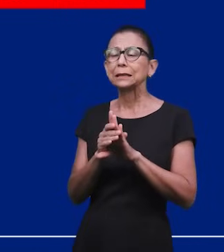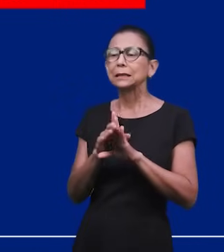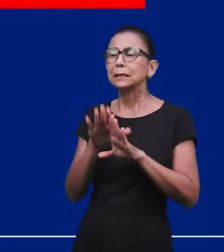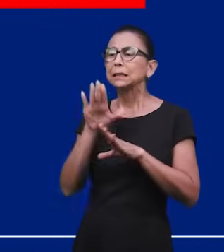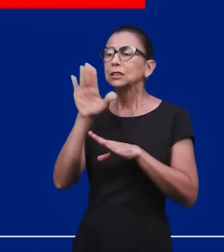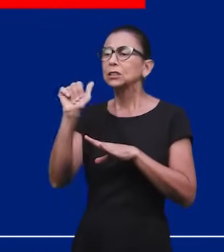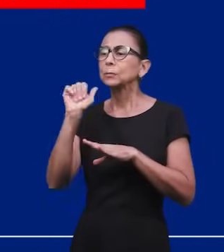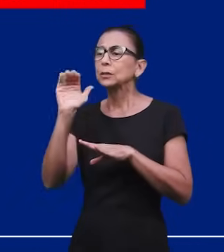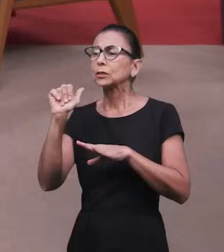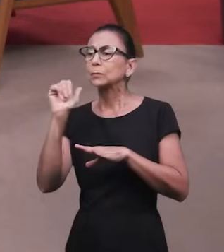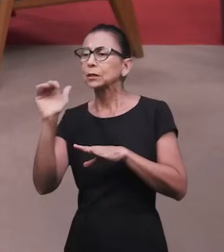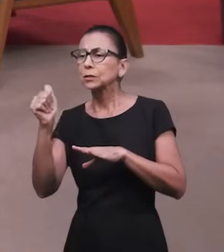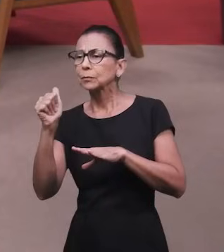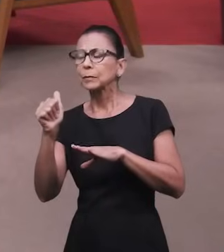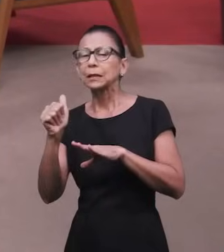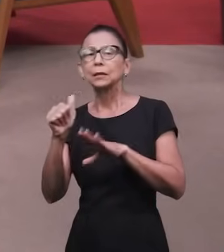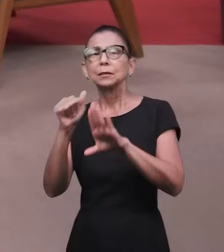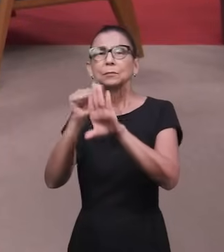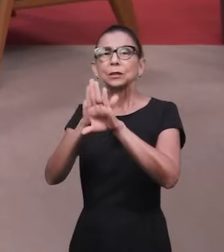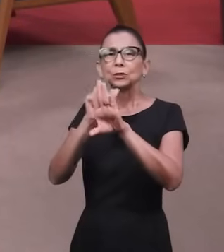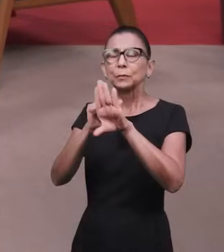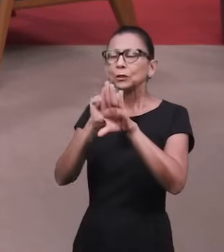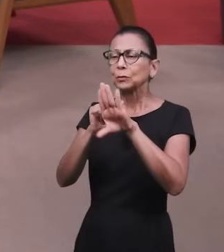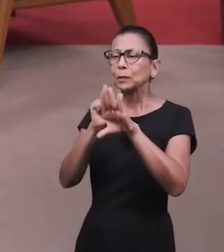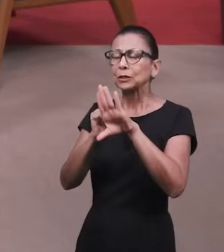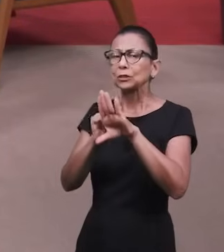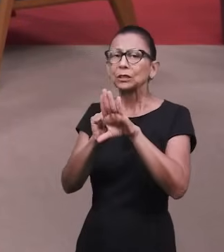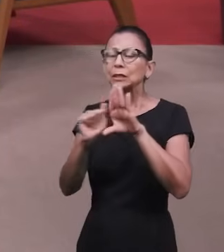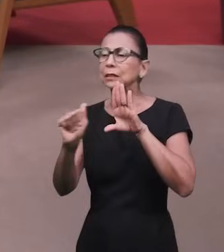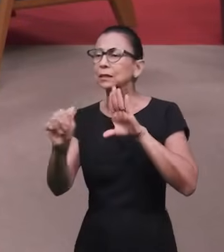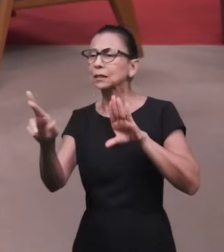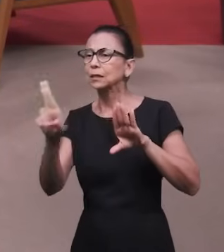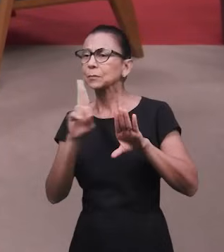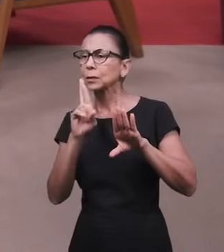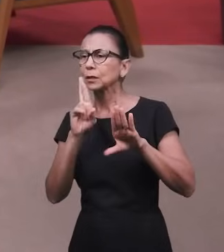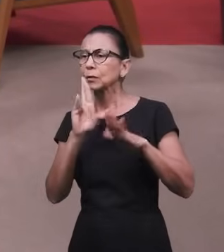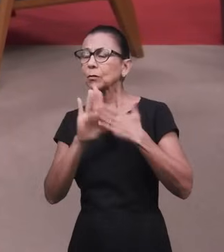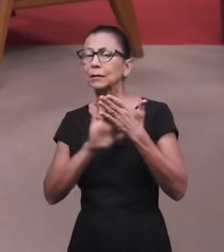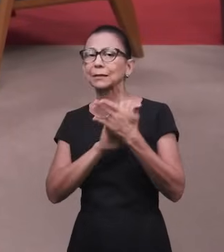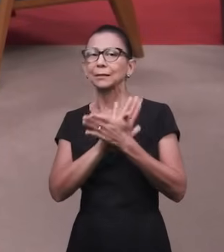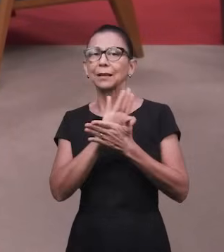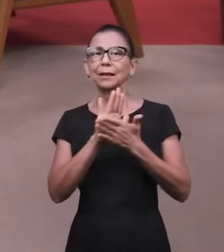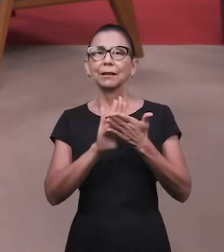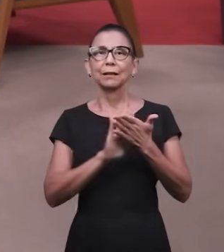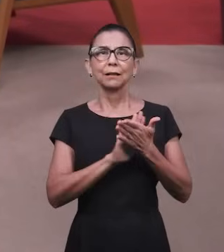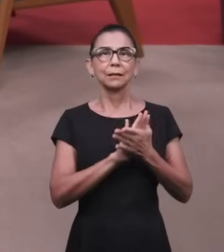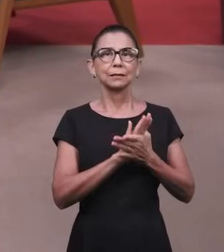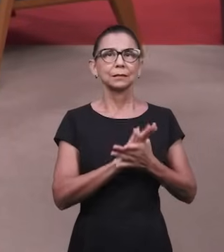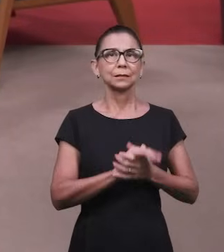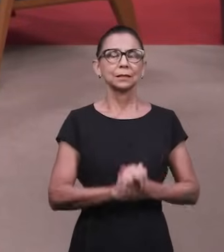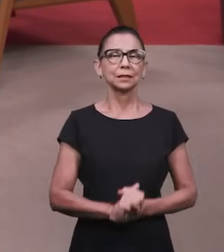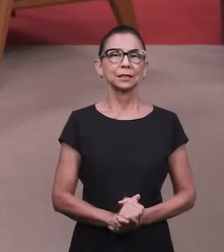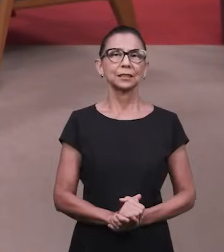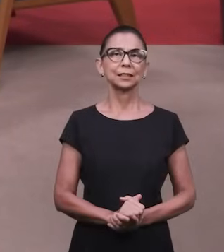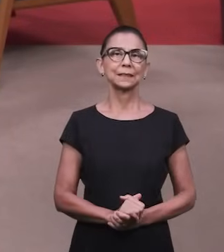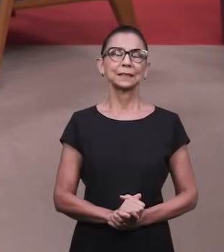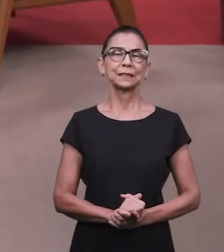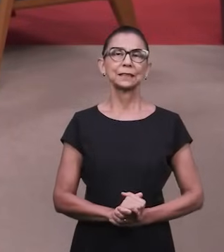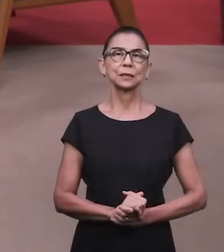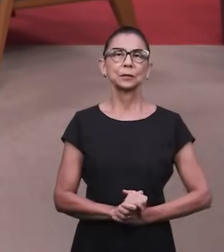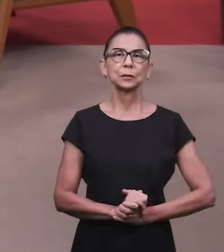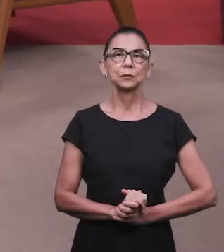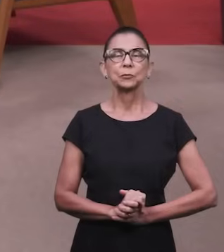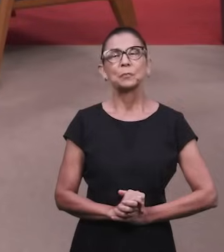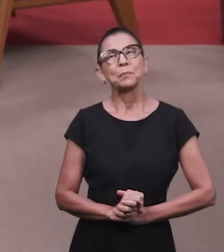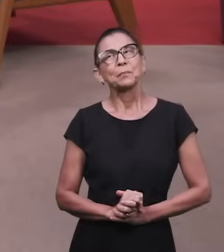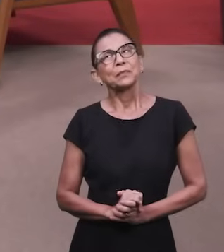essa expressão, ela mostra exatamente o oposto daquele texto que fala assim, que